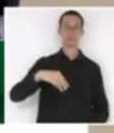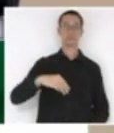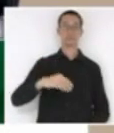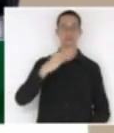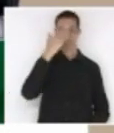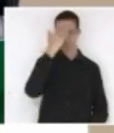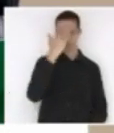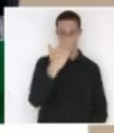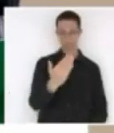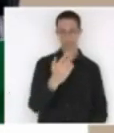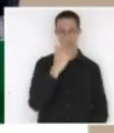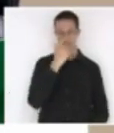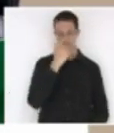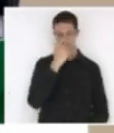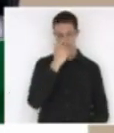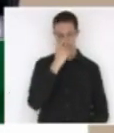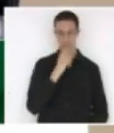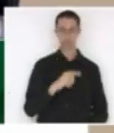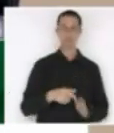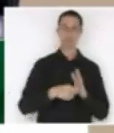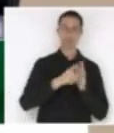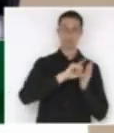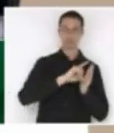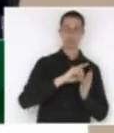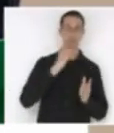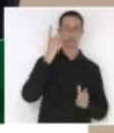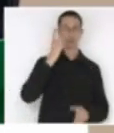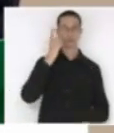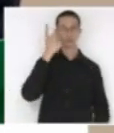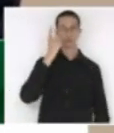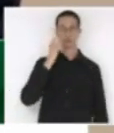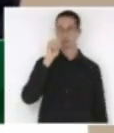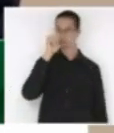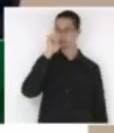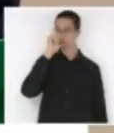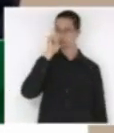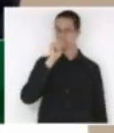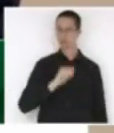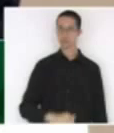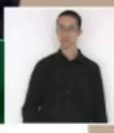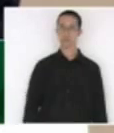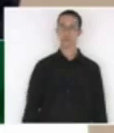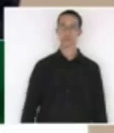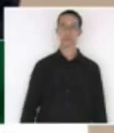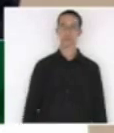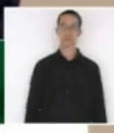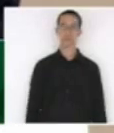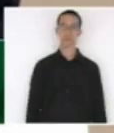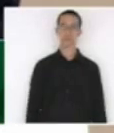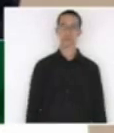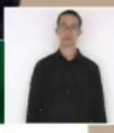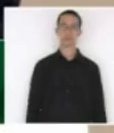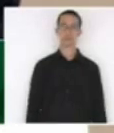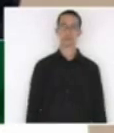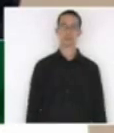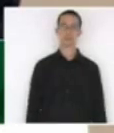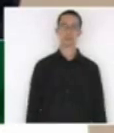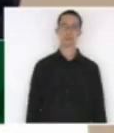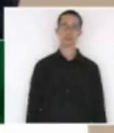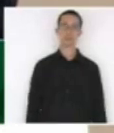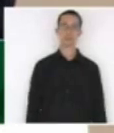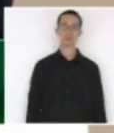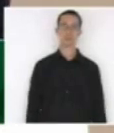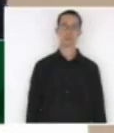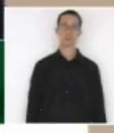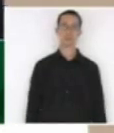agradecendo. Antes, pela ordem, deputado João. Sim, deputada, a Luciane não te dá uma palhinha do tempo ali para tu usar, só porque tu estás na